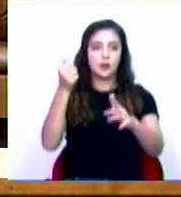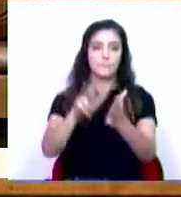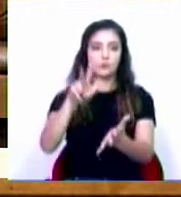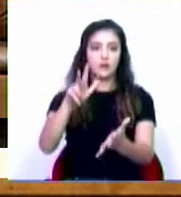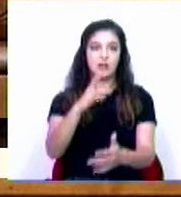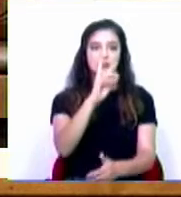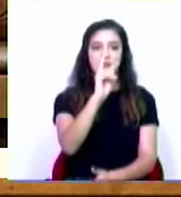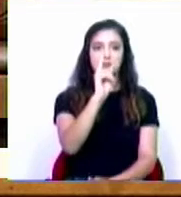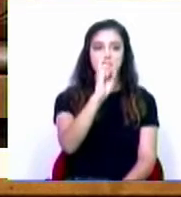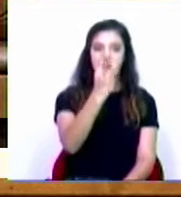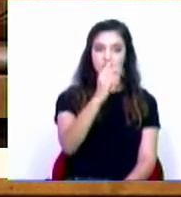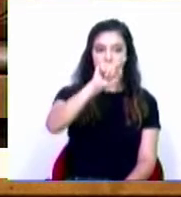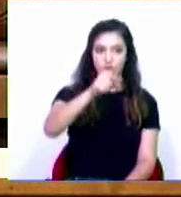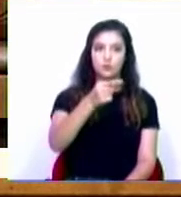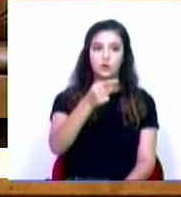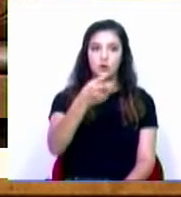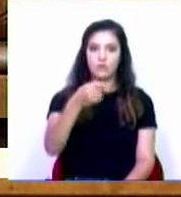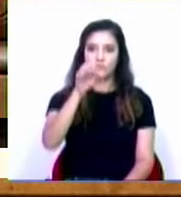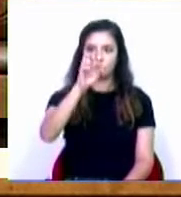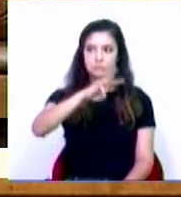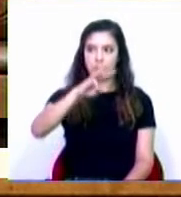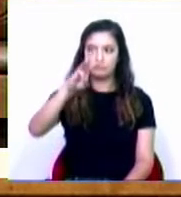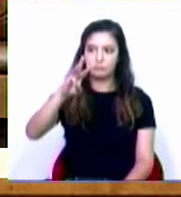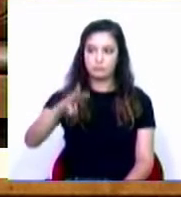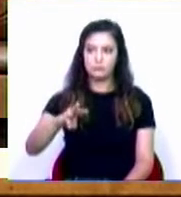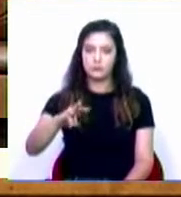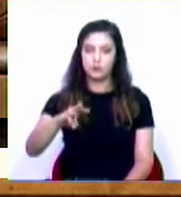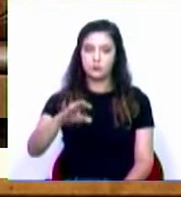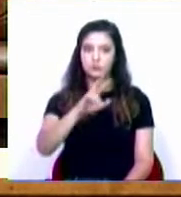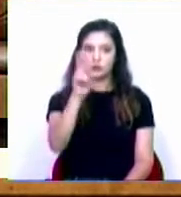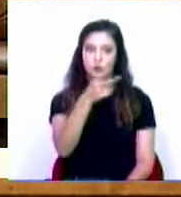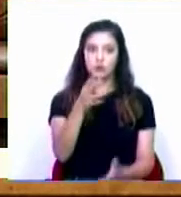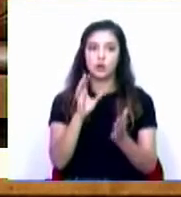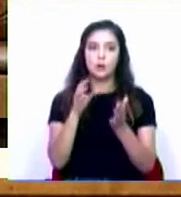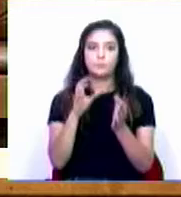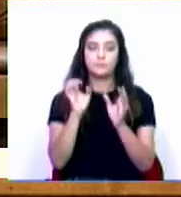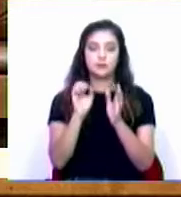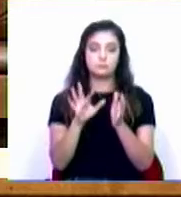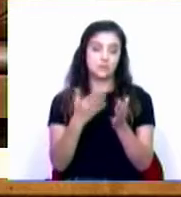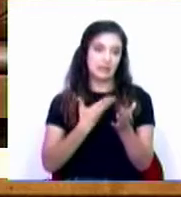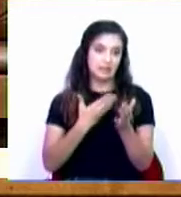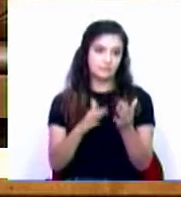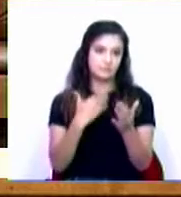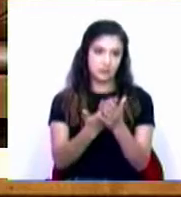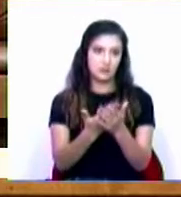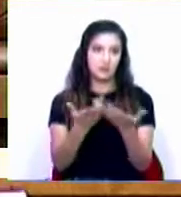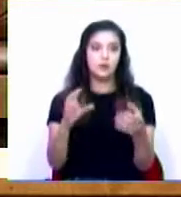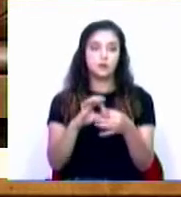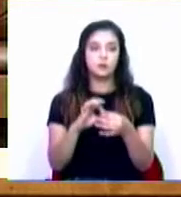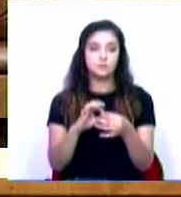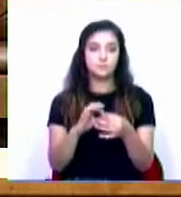de euros em subvenções a fundo perdido e 2,7 mil milhões de euros em empréstimos. Saudamos esse compromisso e o futuro que ele